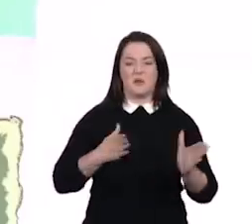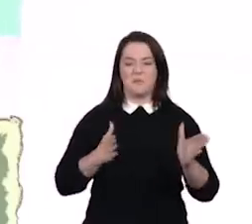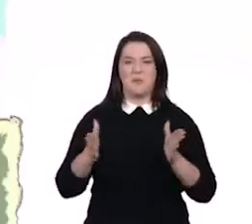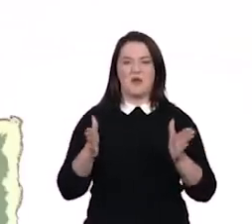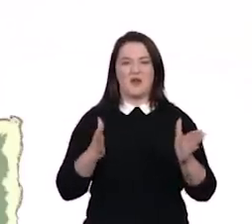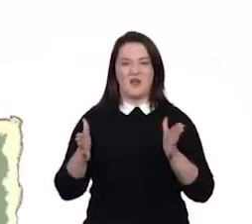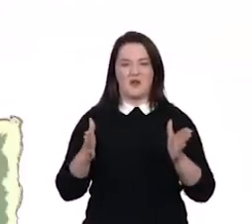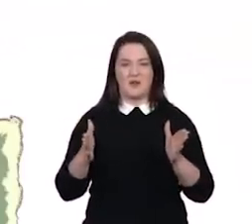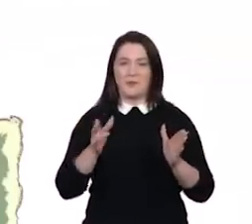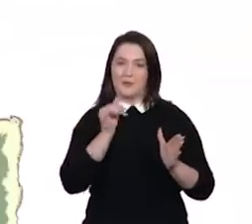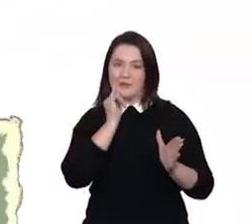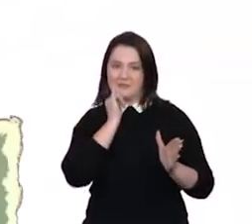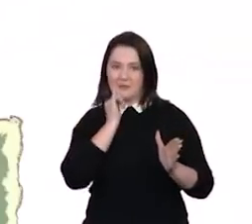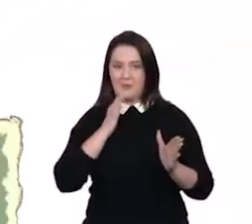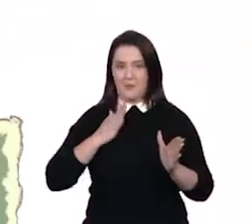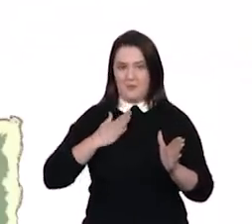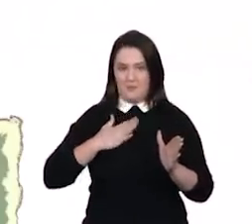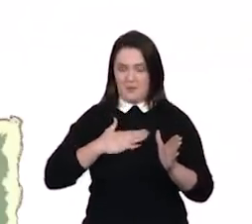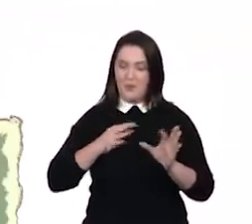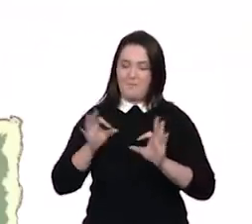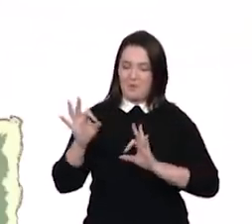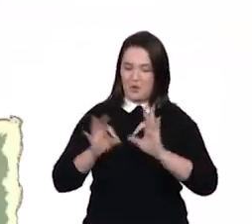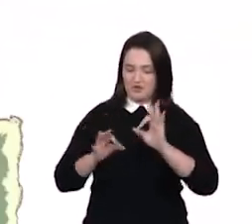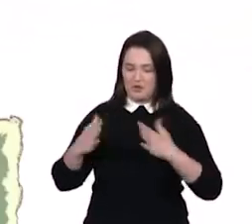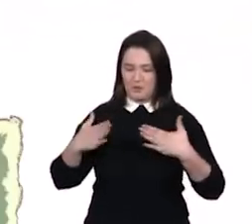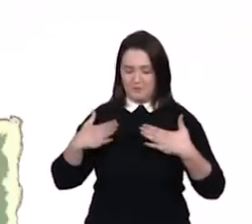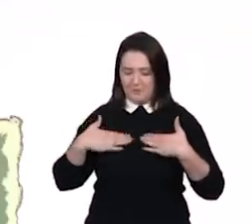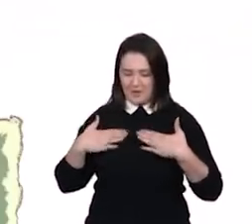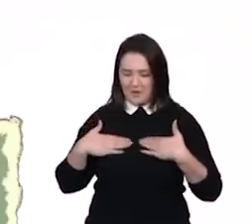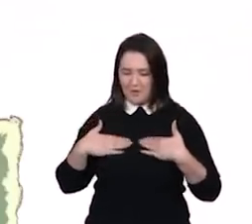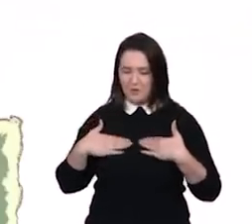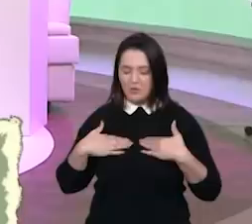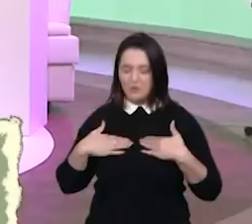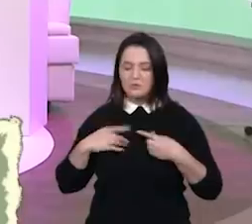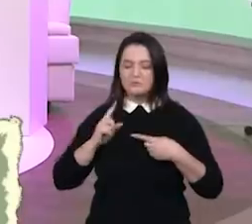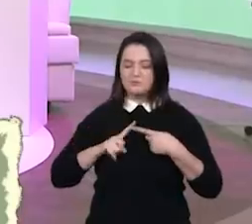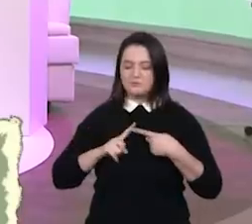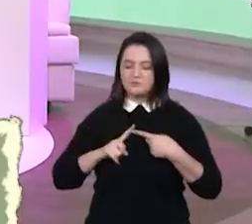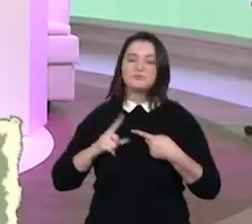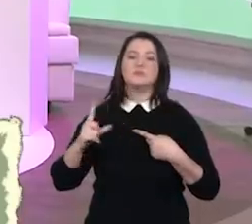Eu levo os meus projetos do jeito que quero, tenho